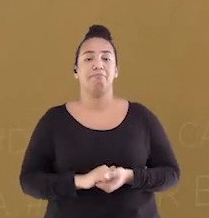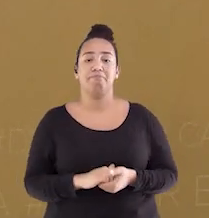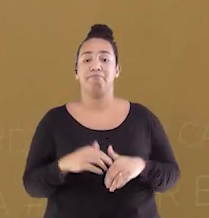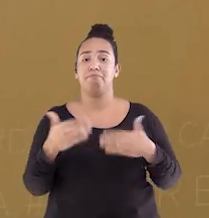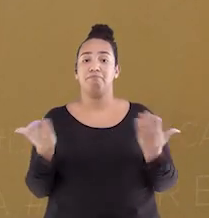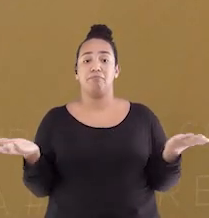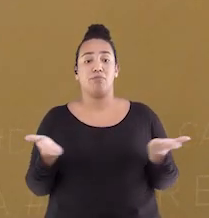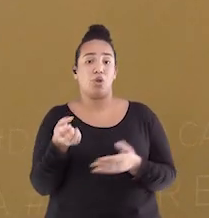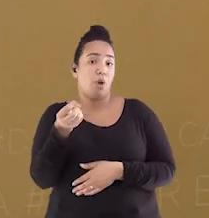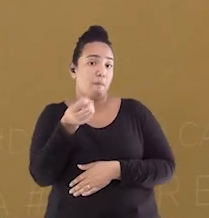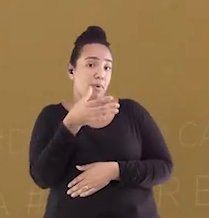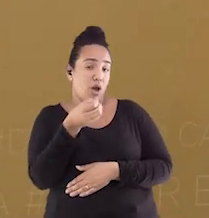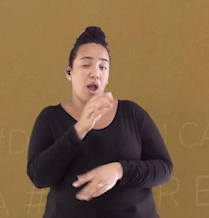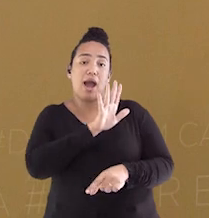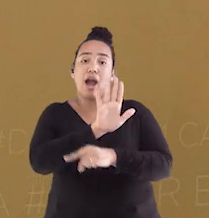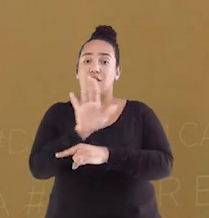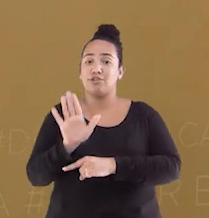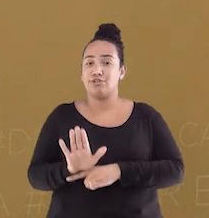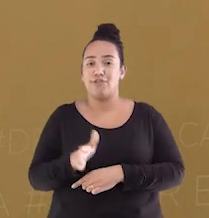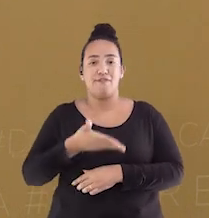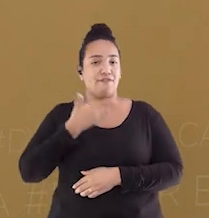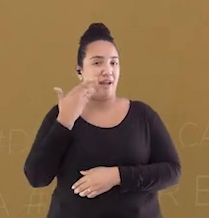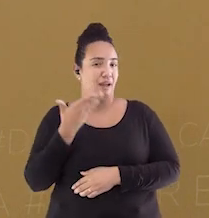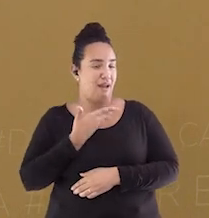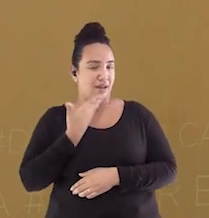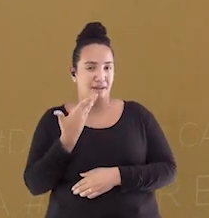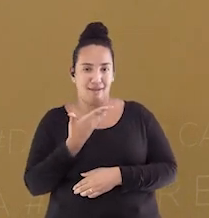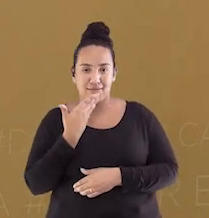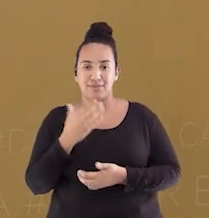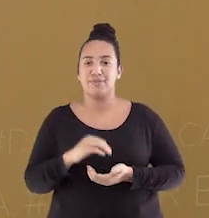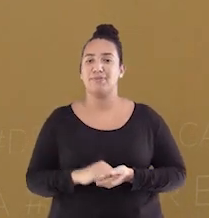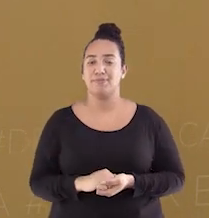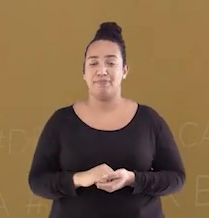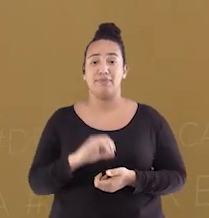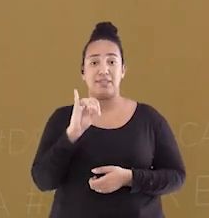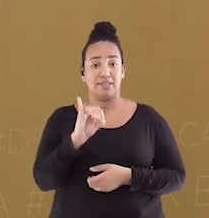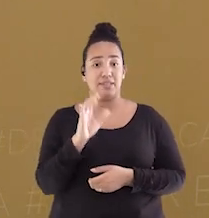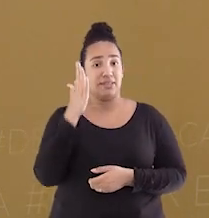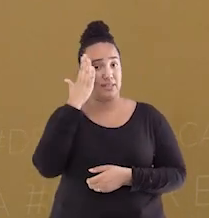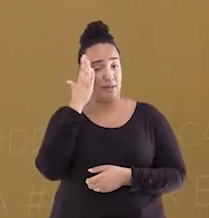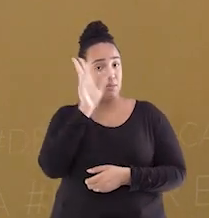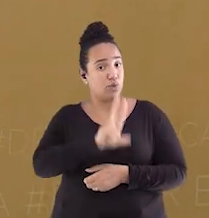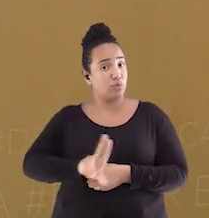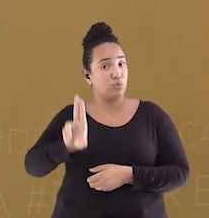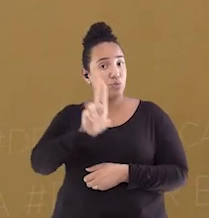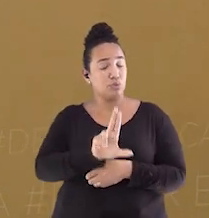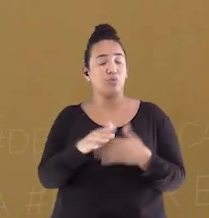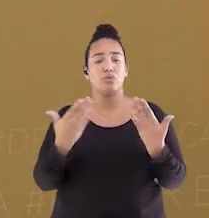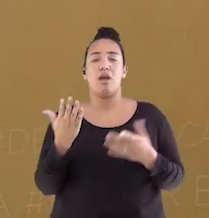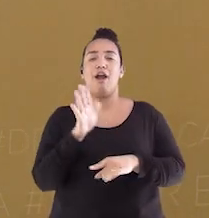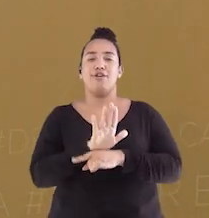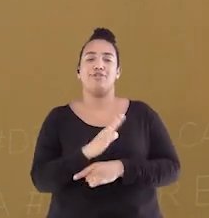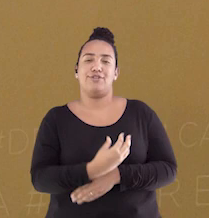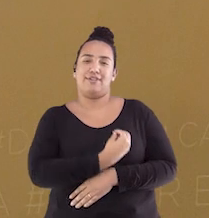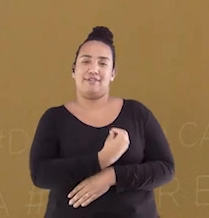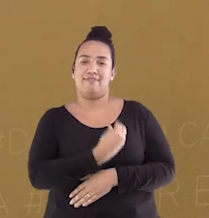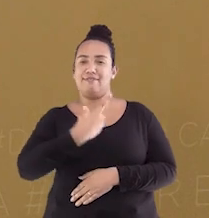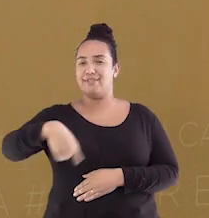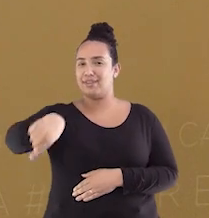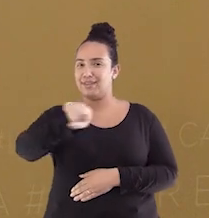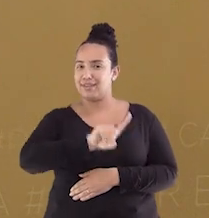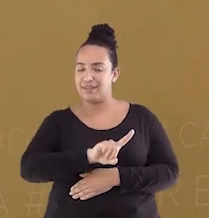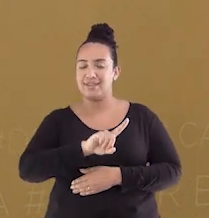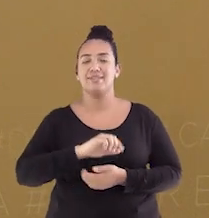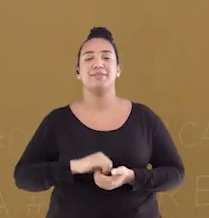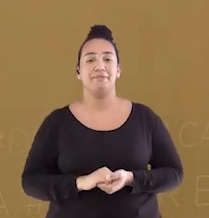essa facilidade para a gente, que se soubermos usar com sabedoria, facilita muita coisa em nossas vidas. Mas